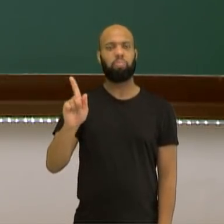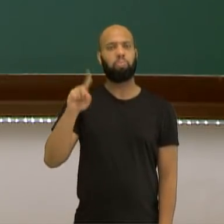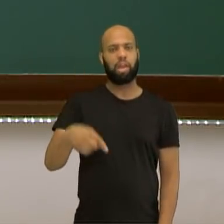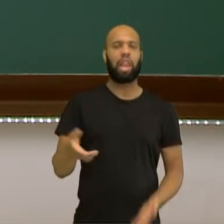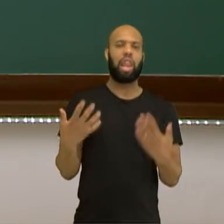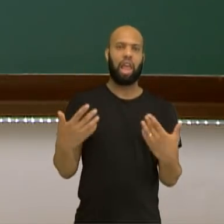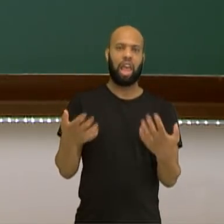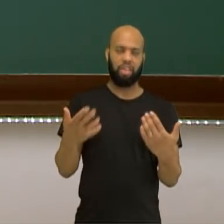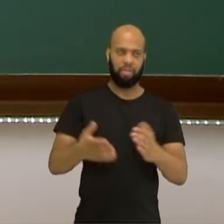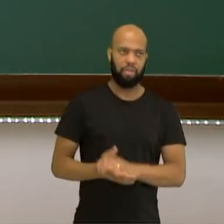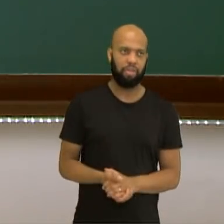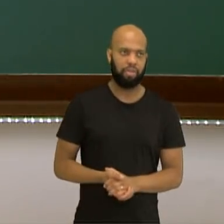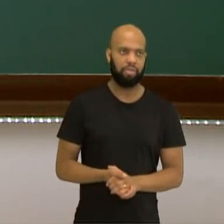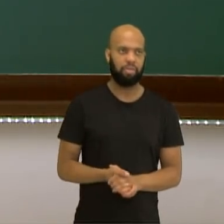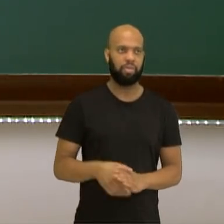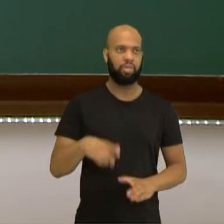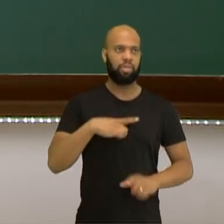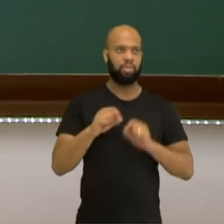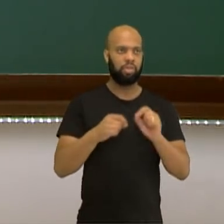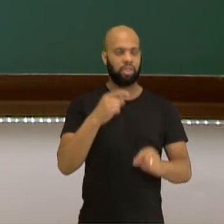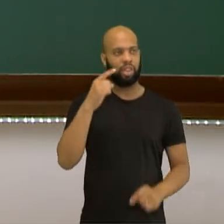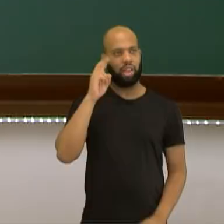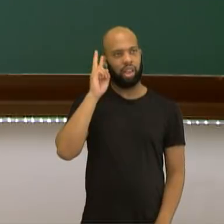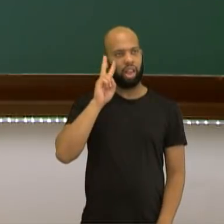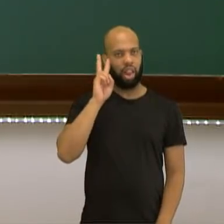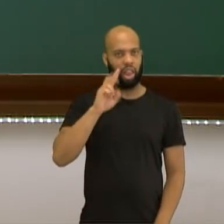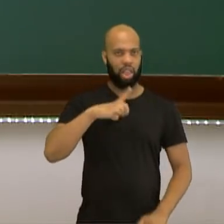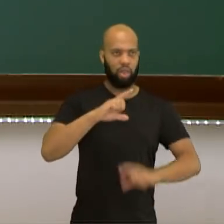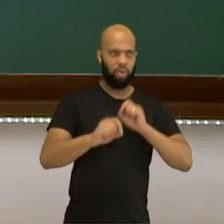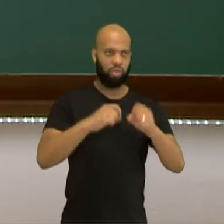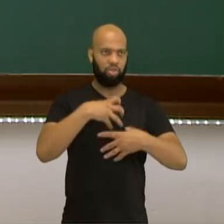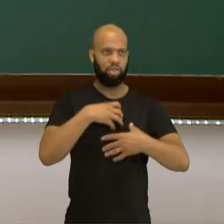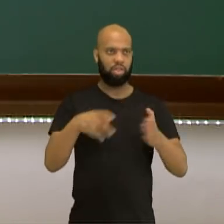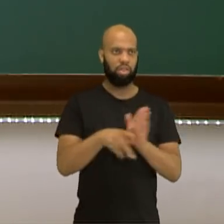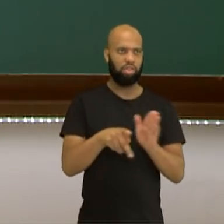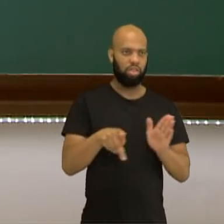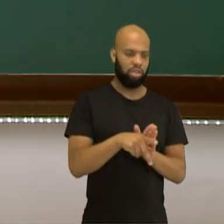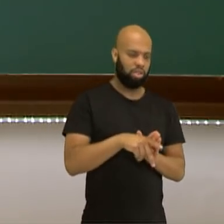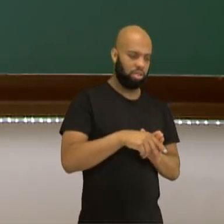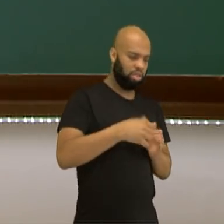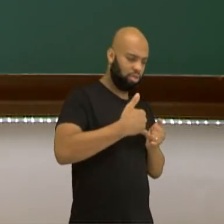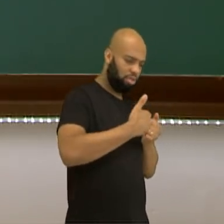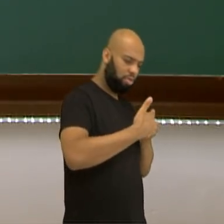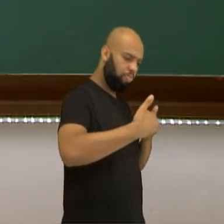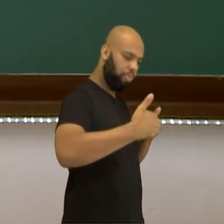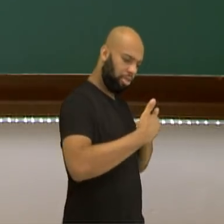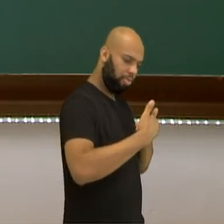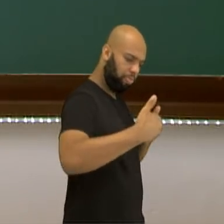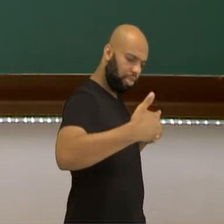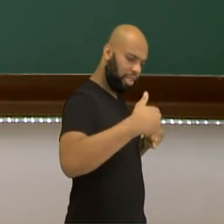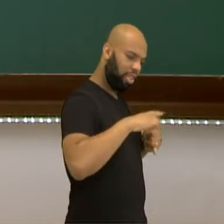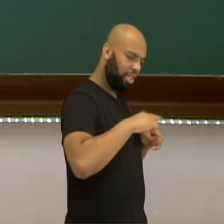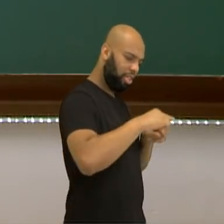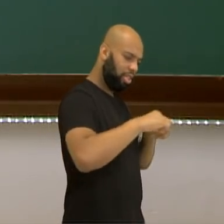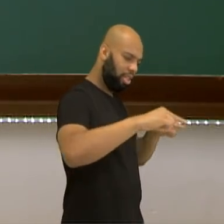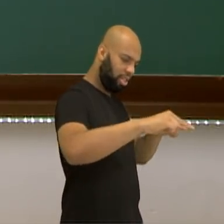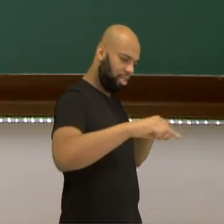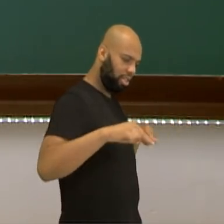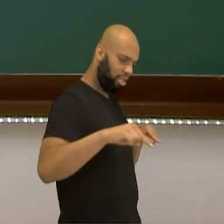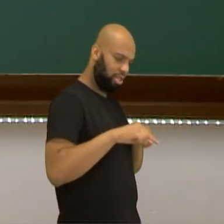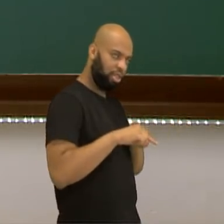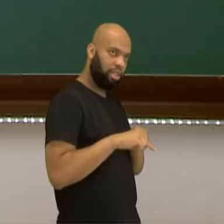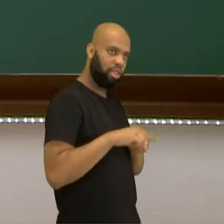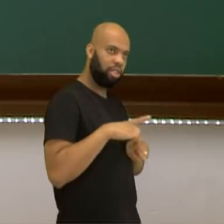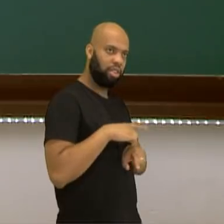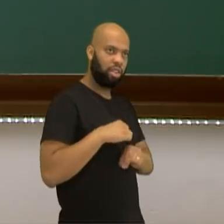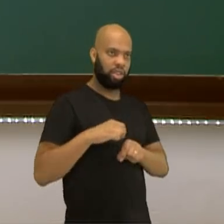né? Aqui tem, lembra aquele retângulo que a professora falou lá na quadra anterior? Então, tem